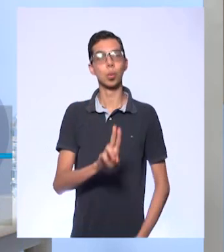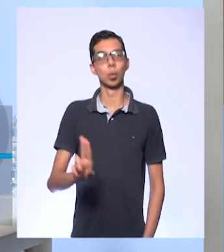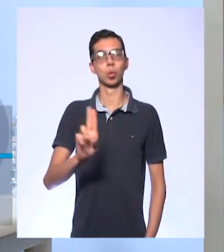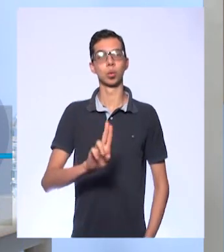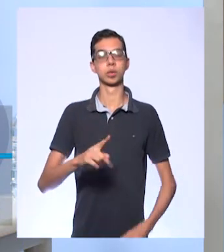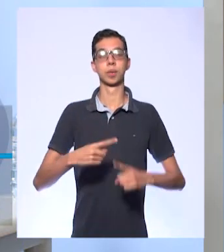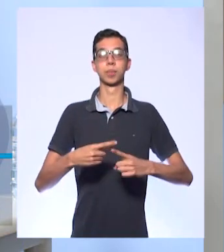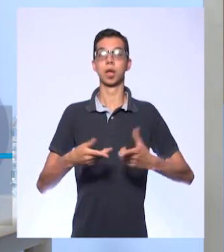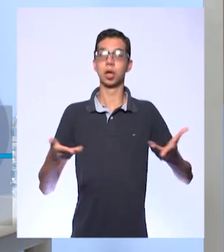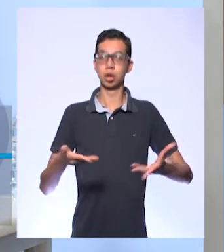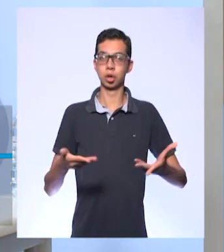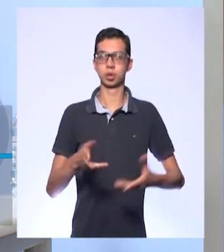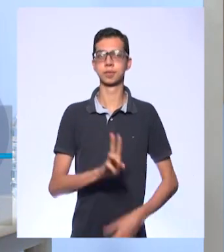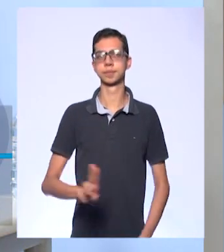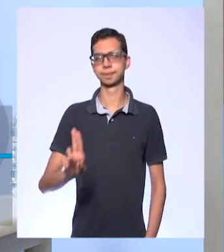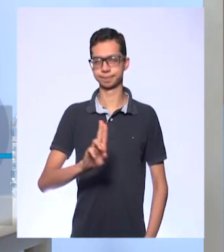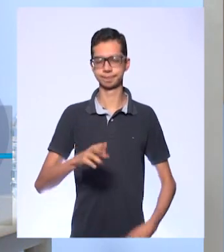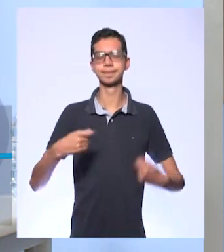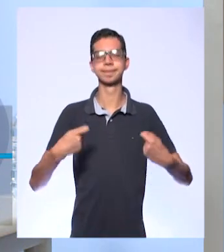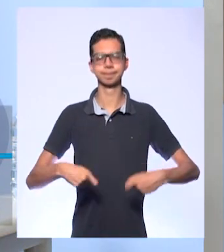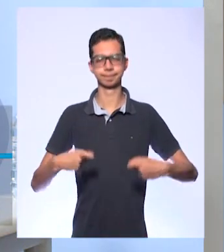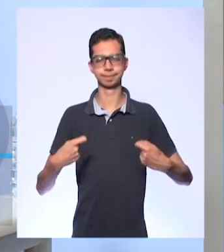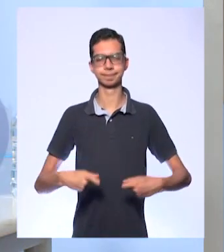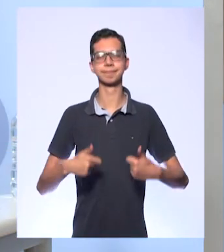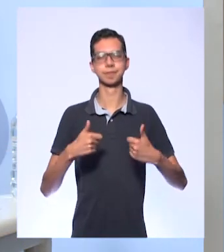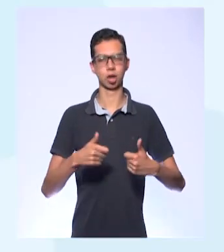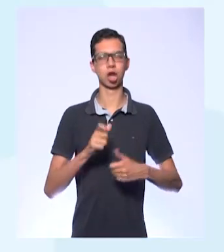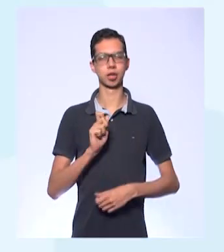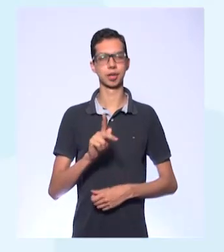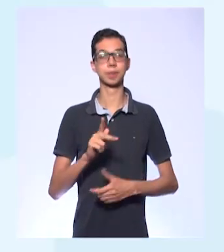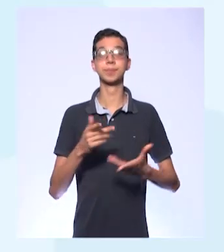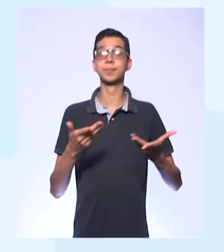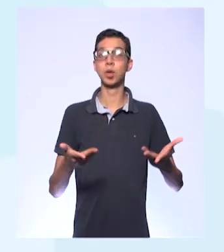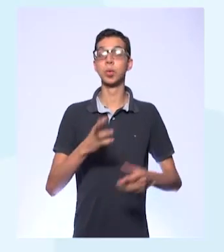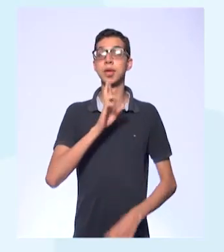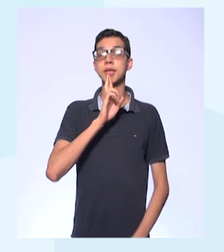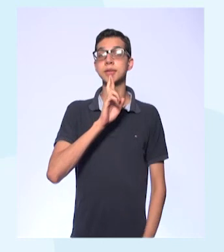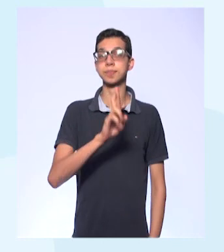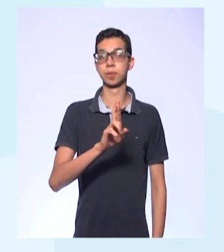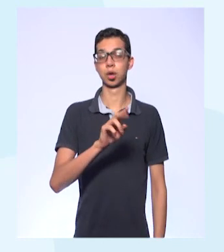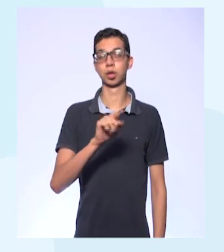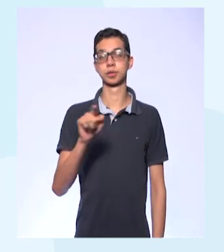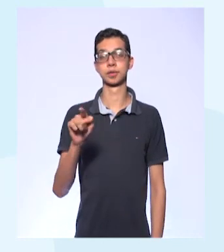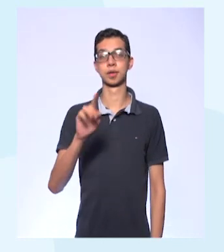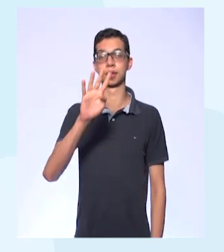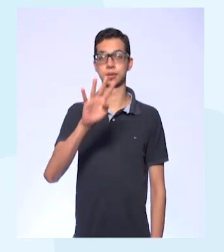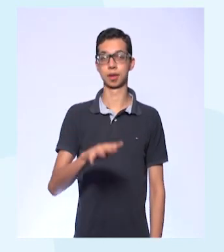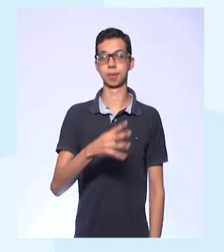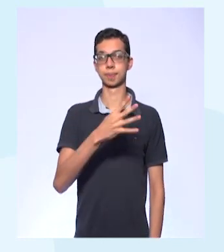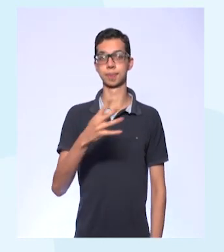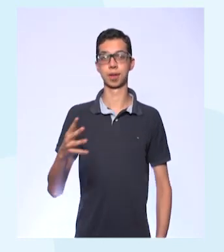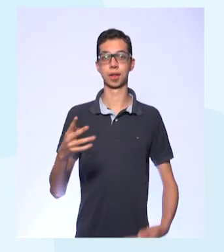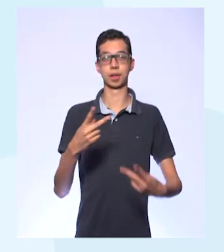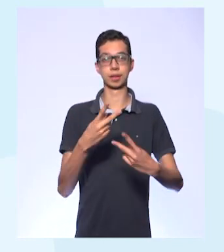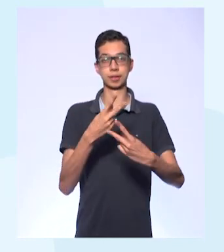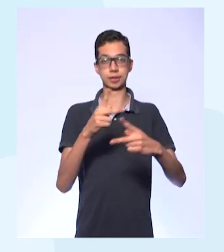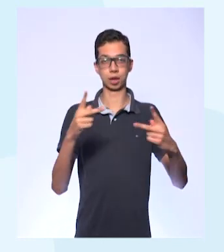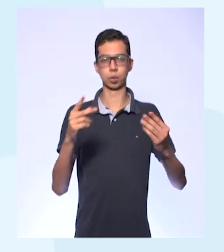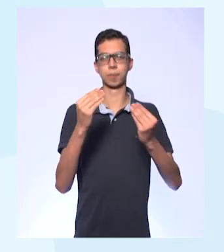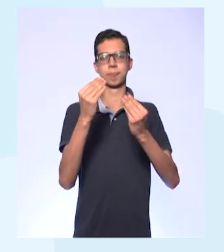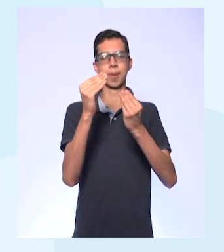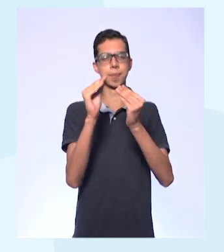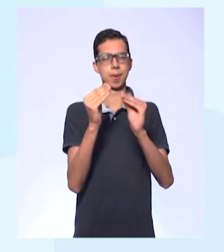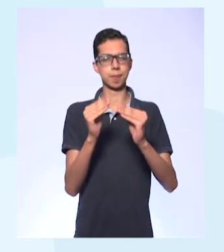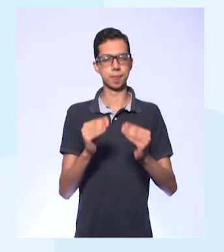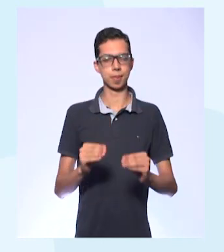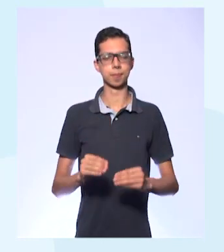aqui, perfeito? Então, tá ok. Vamos lá. A resposta, no caso, para vocês completarem a tabela de vocês, caso você está com o caderno ou querer